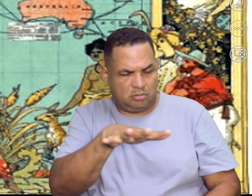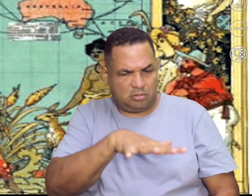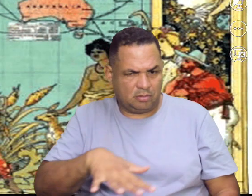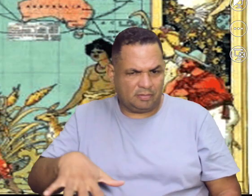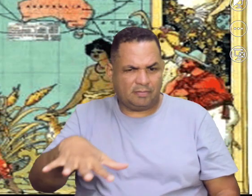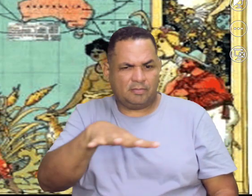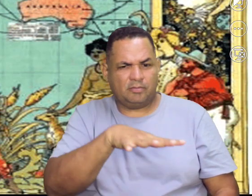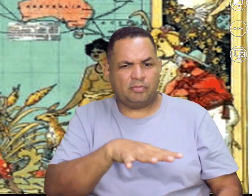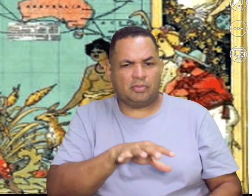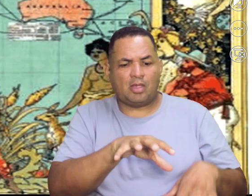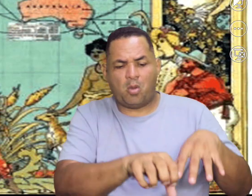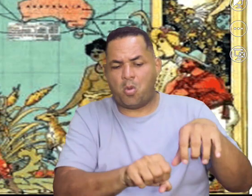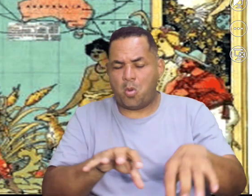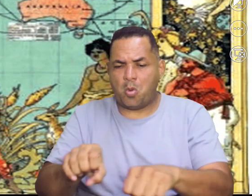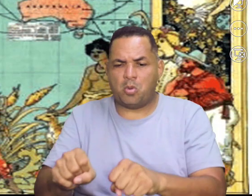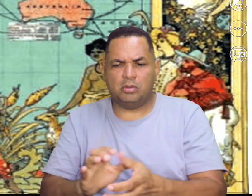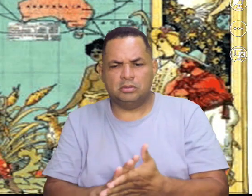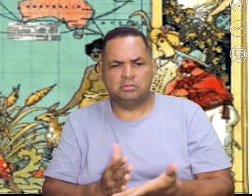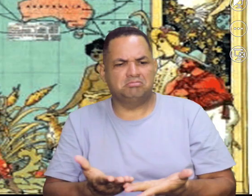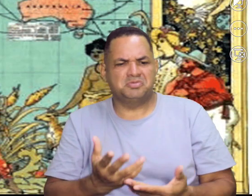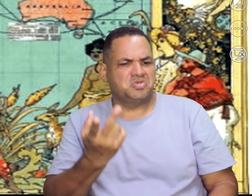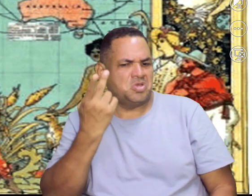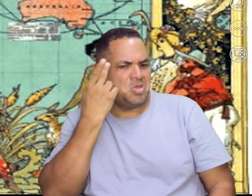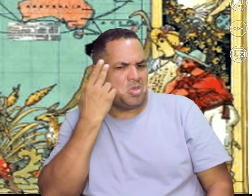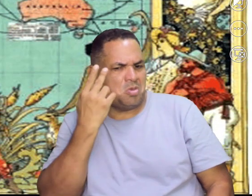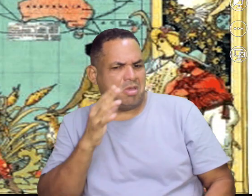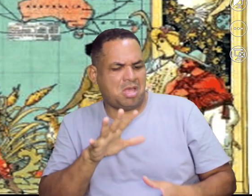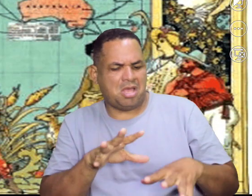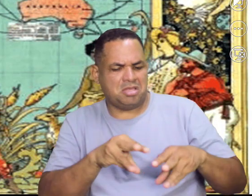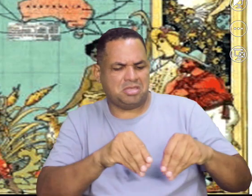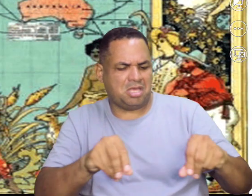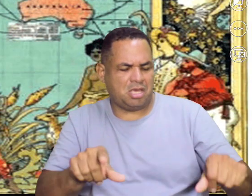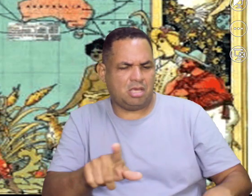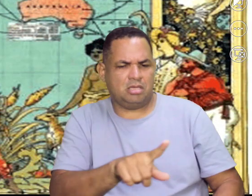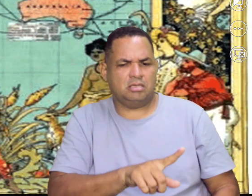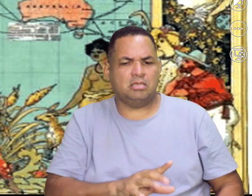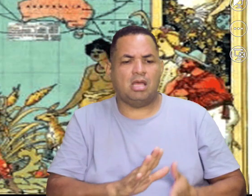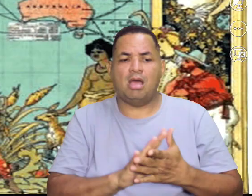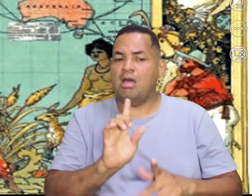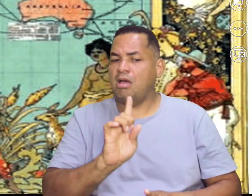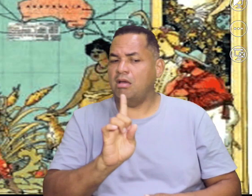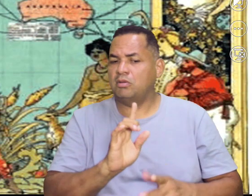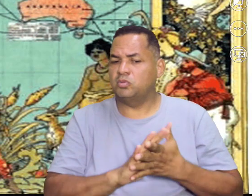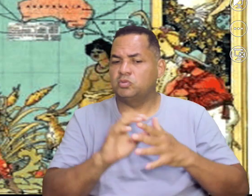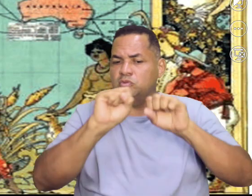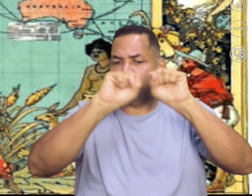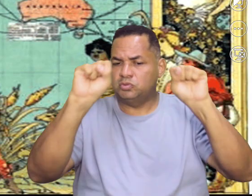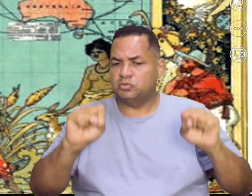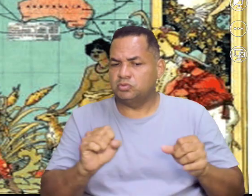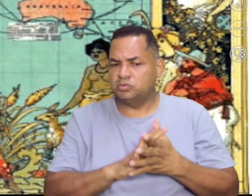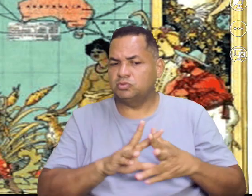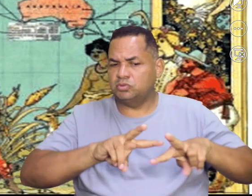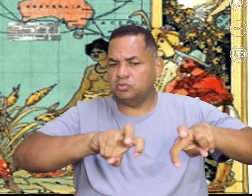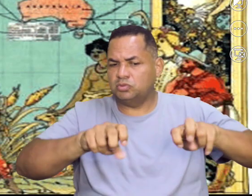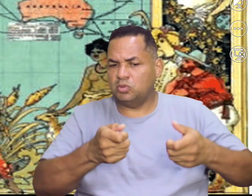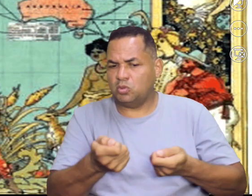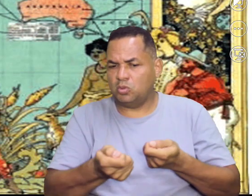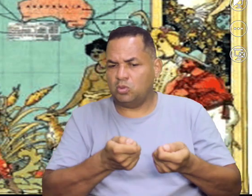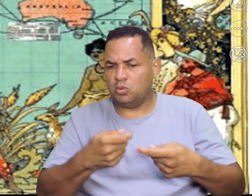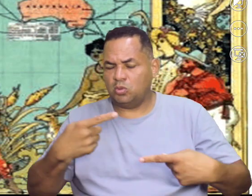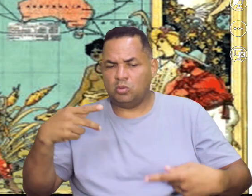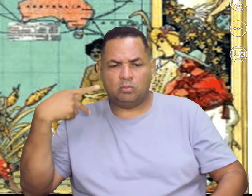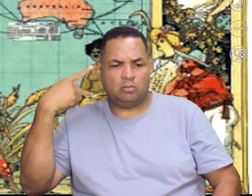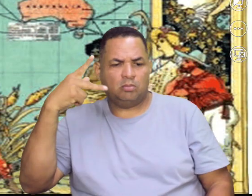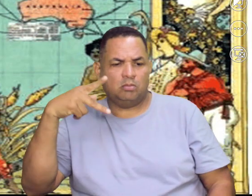O colonialismo não foi apenas uma ocupação territorial, mas também um sistema de exploração econômica, controle político